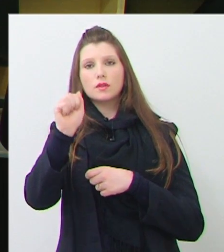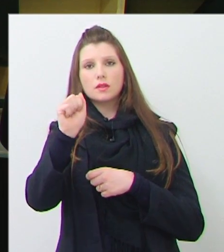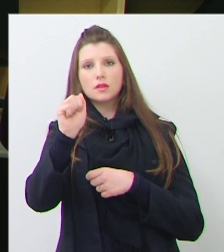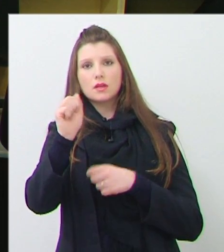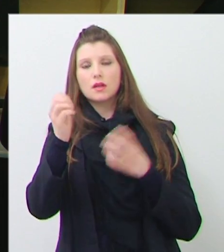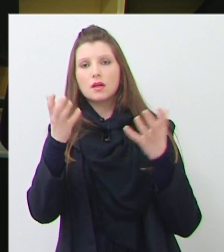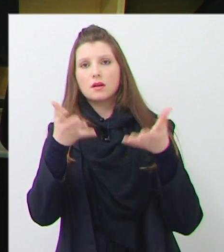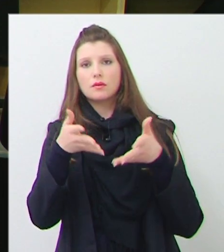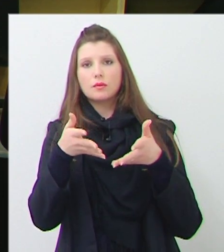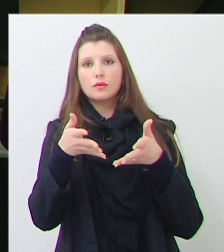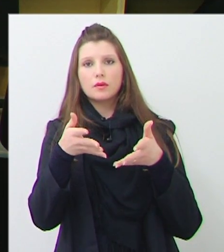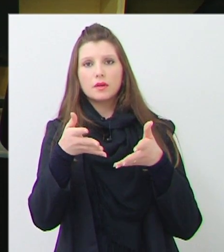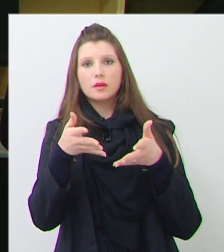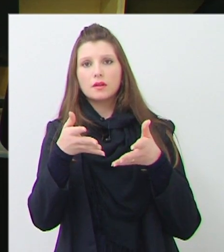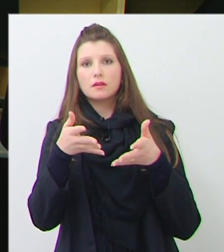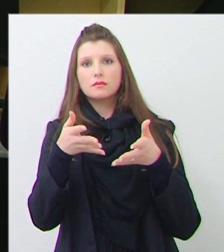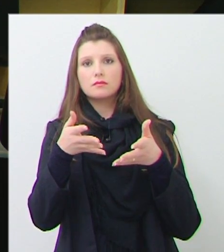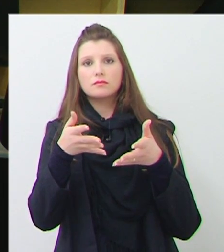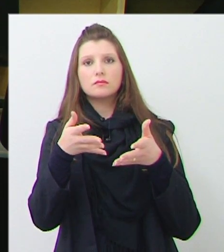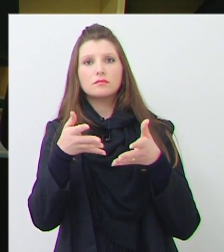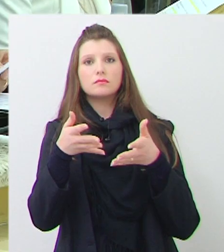Com a palavra, o requerimento Salésio.